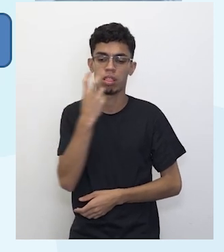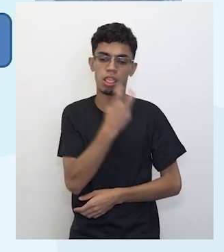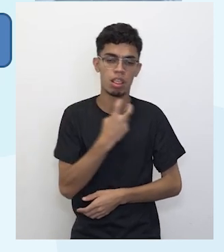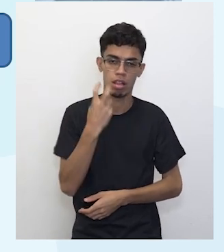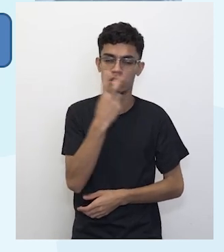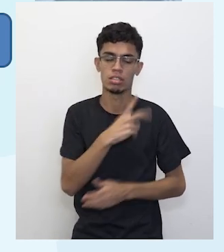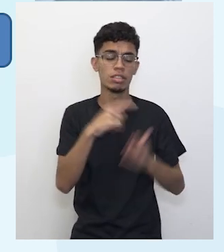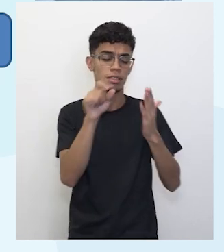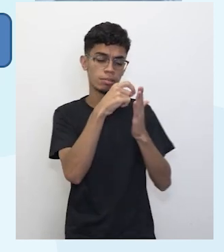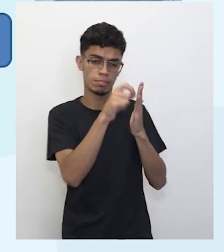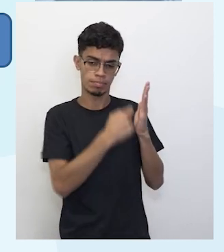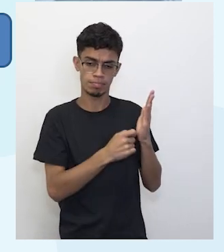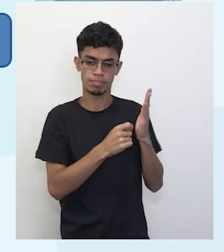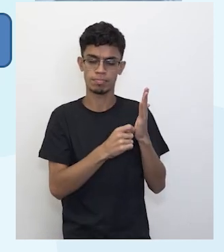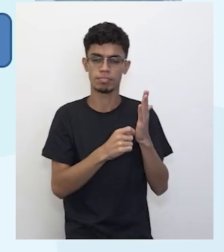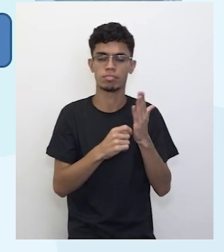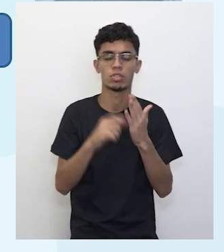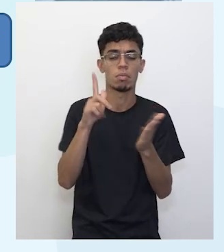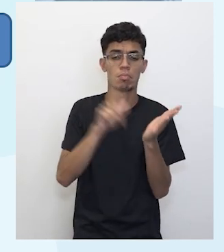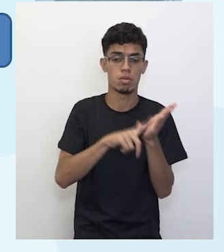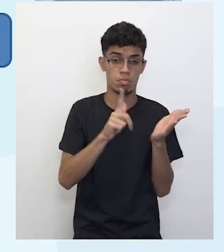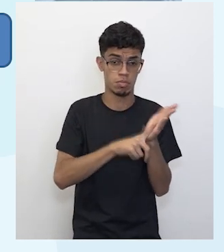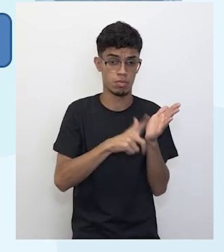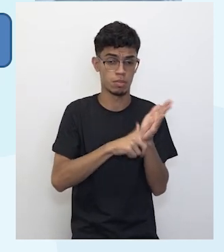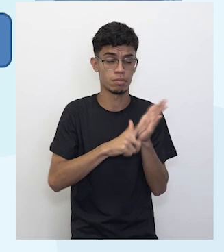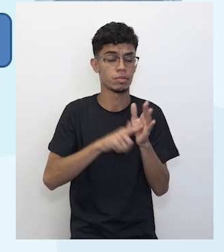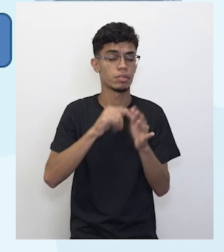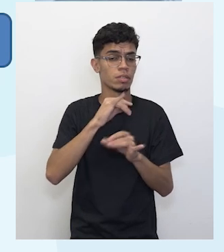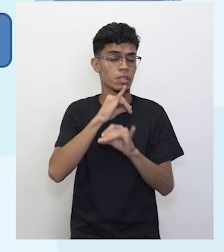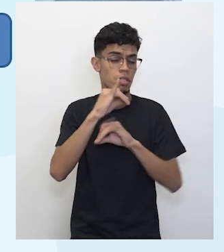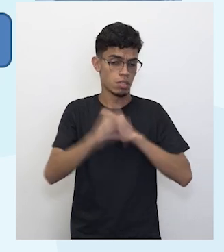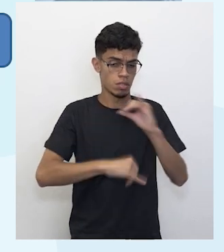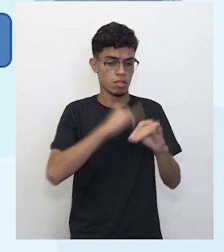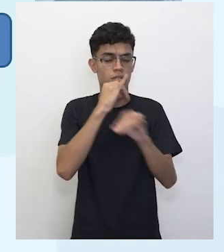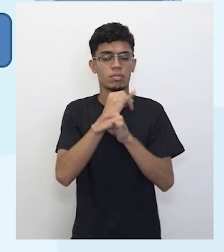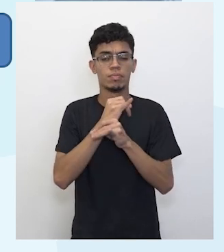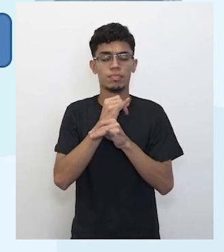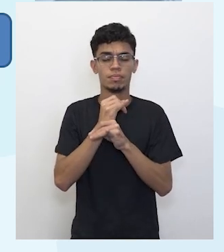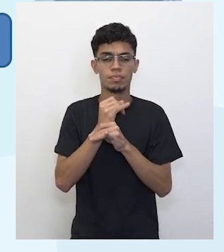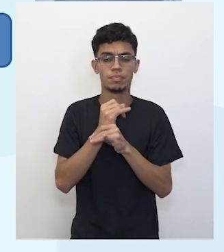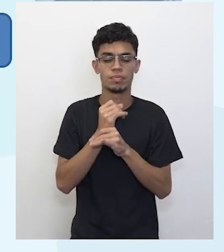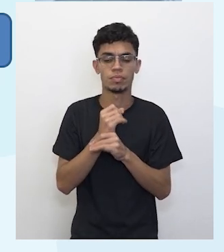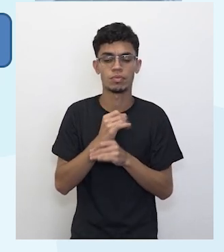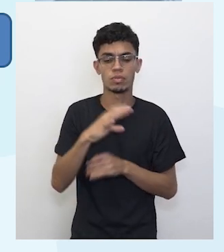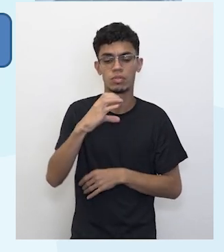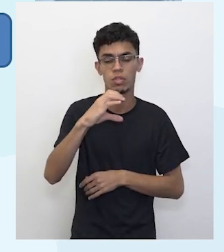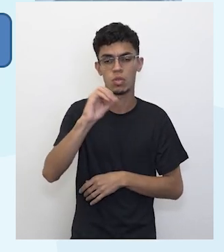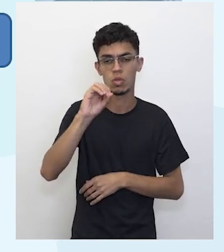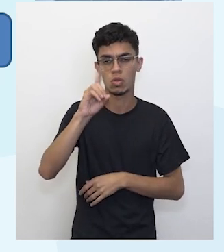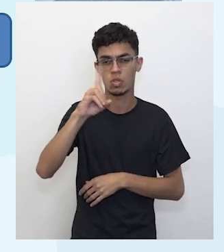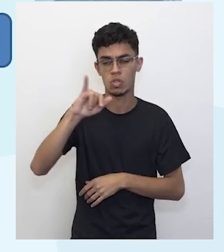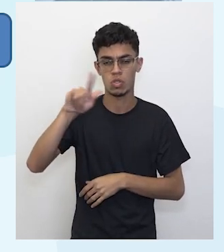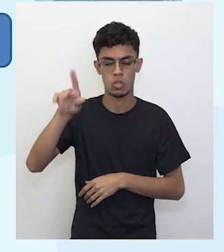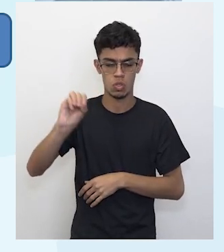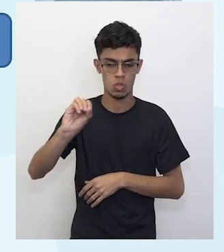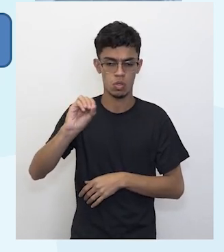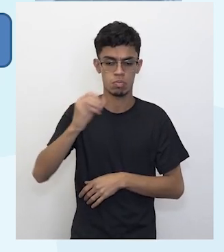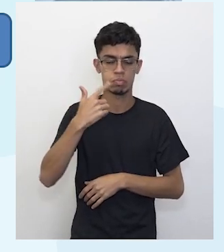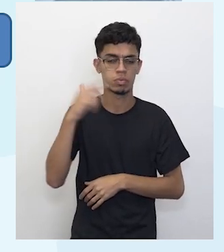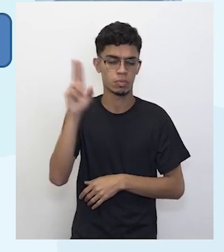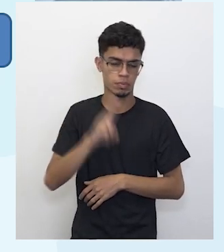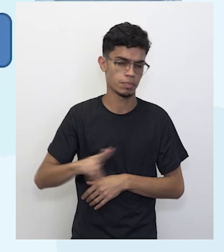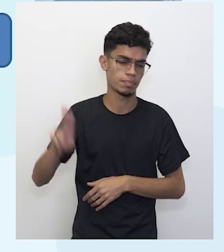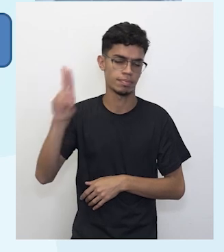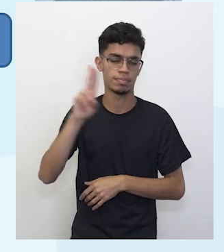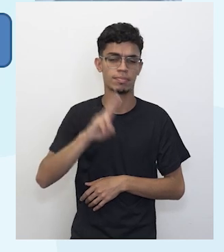da escrita, né, do papel, através da internet. E o código que nós vamos utilizar, gente, é